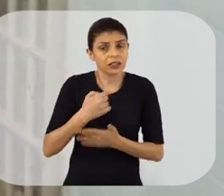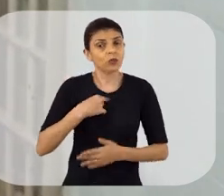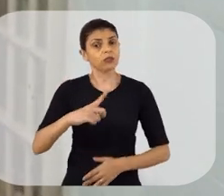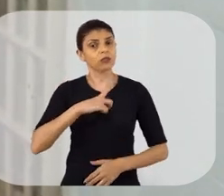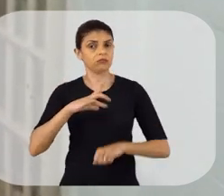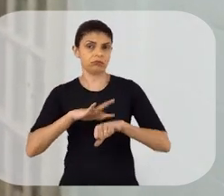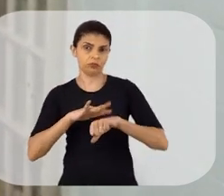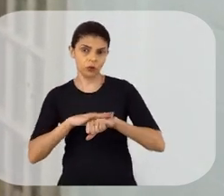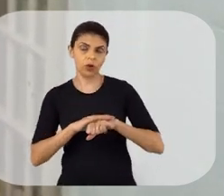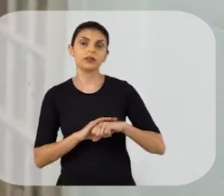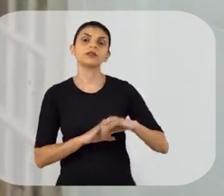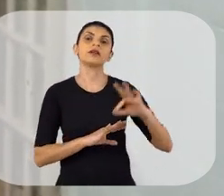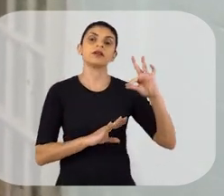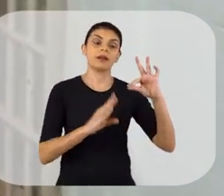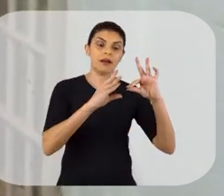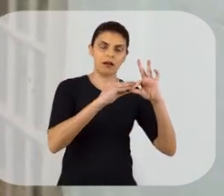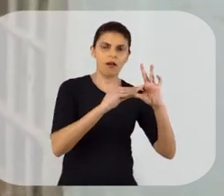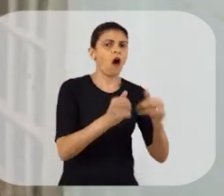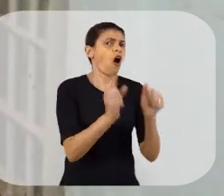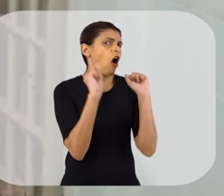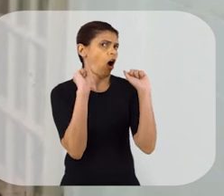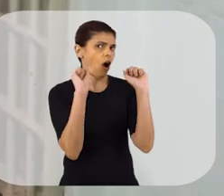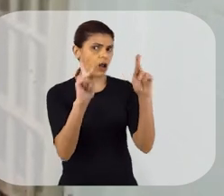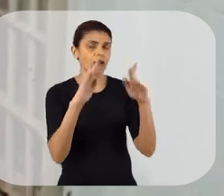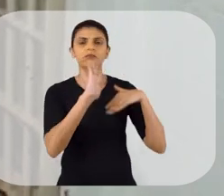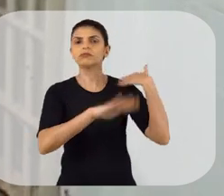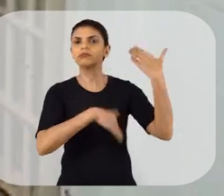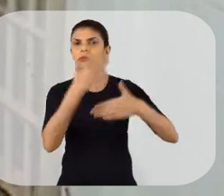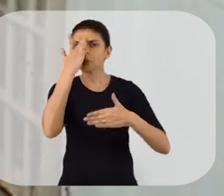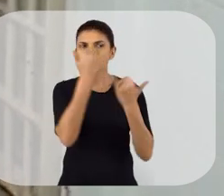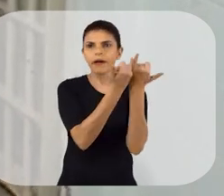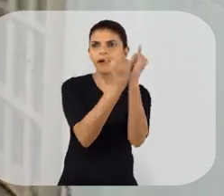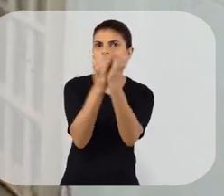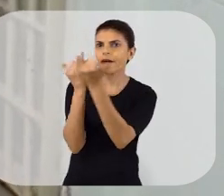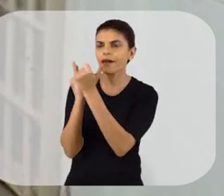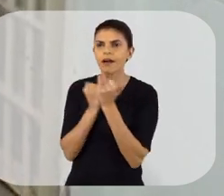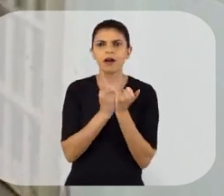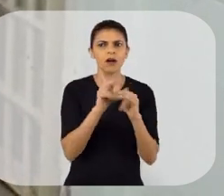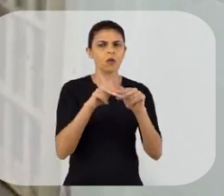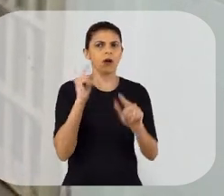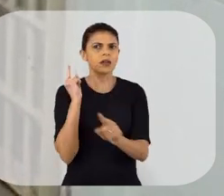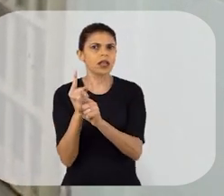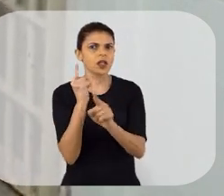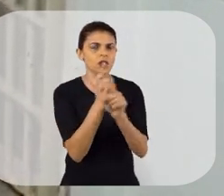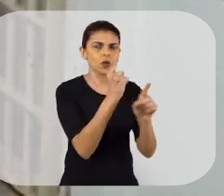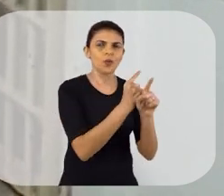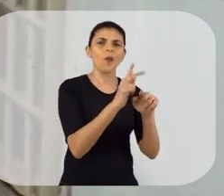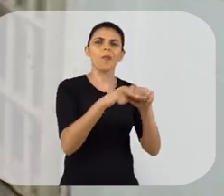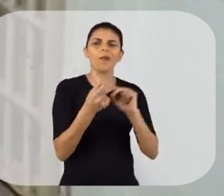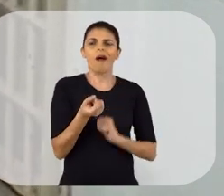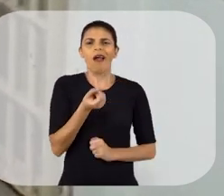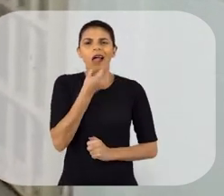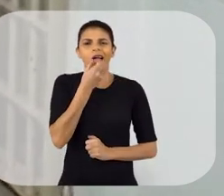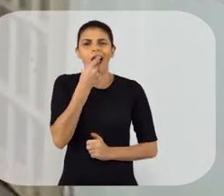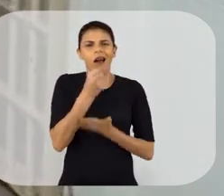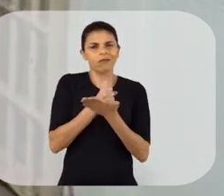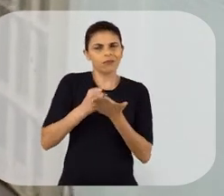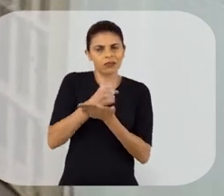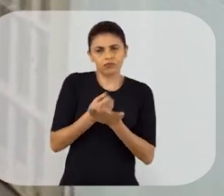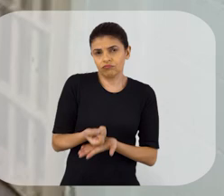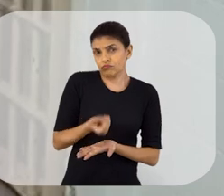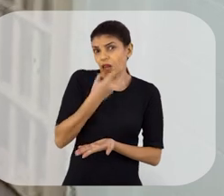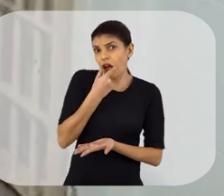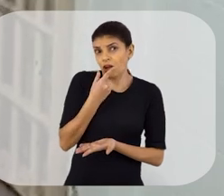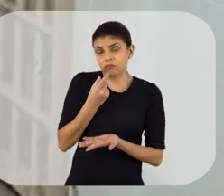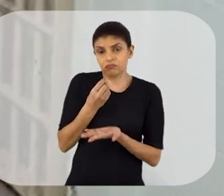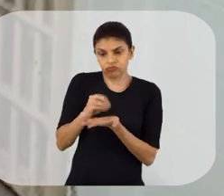HIV, né, tava tudo bem. Daí quando as pessoas começou a descobrir, por causa que o medicamento entra lá, né, pra gente, a